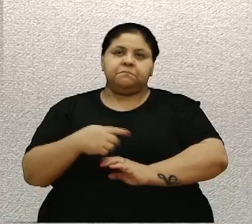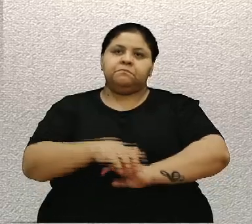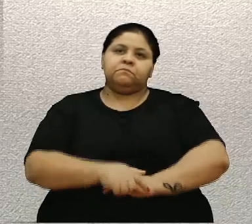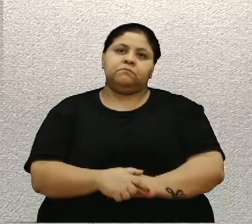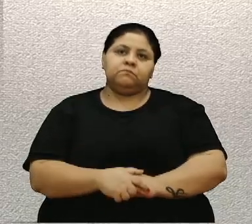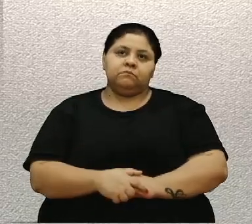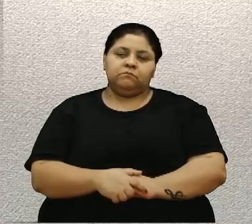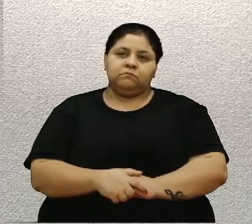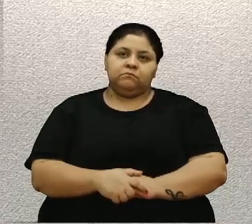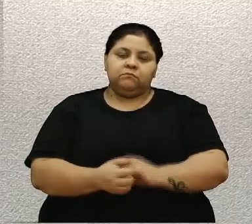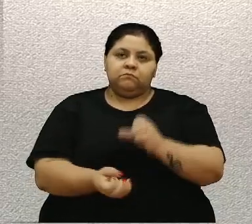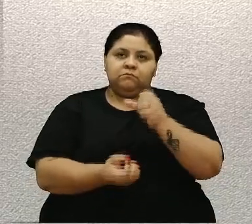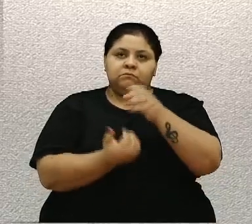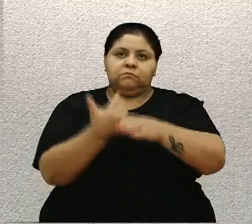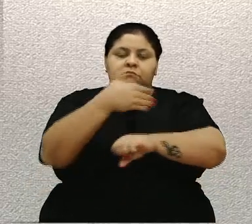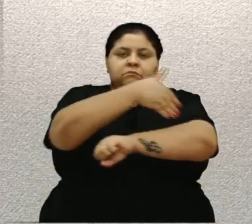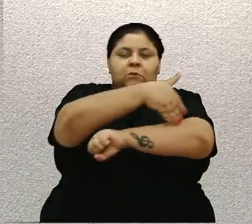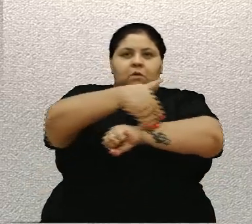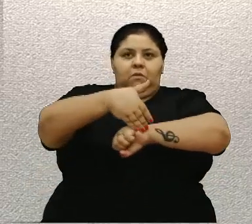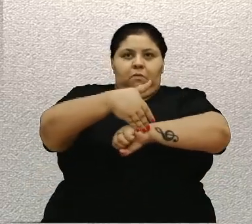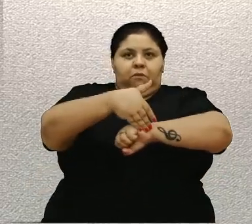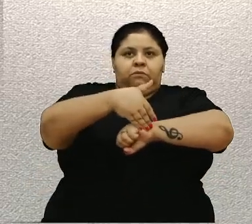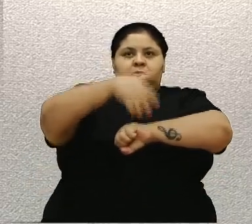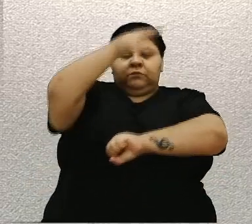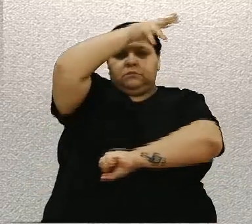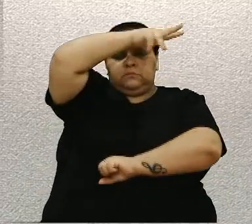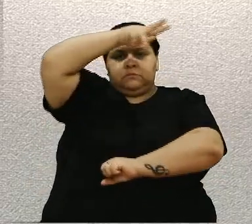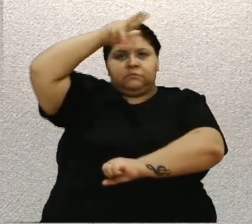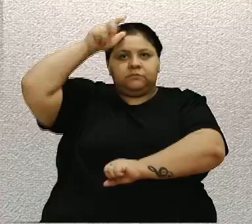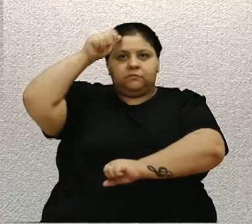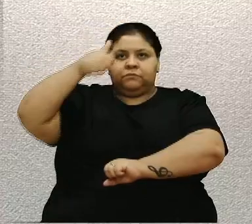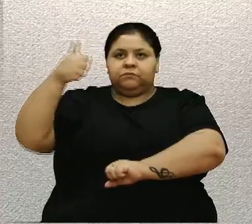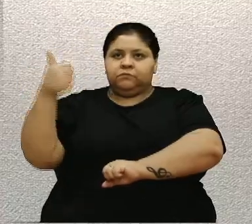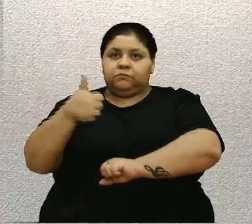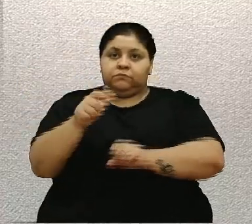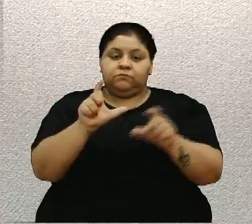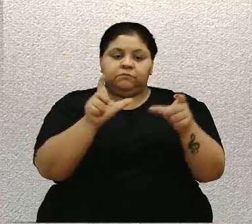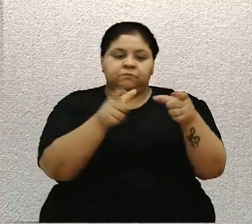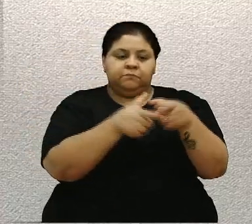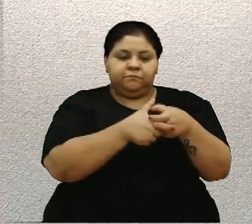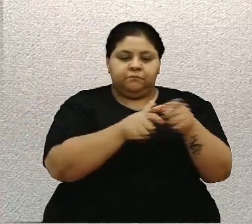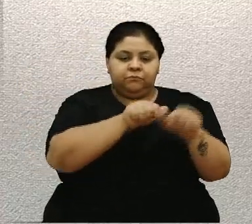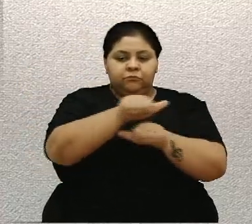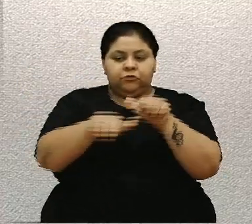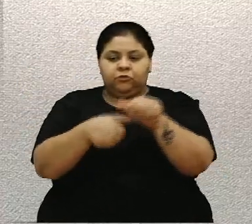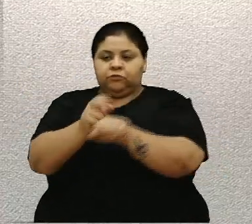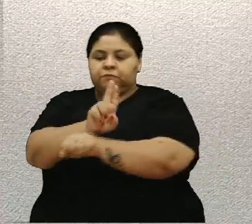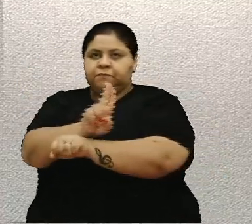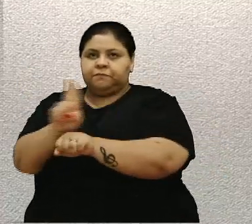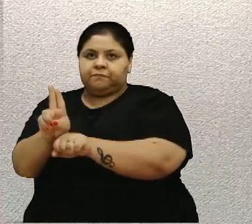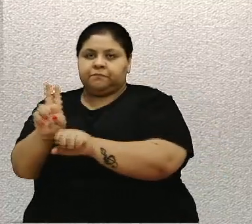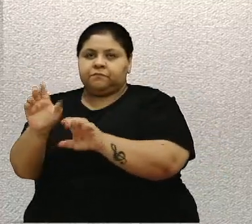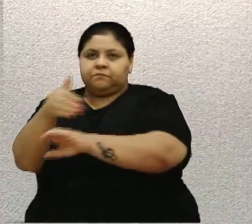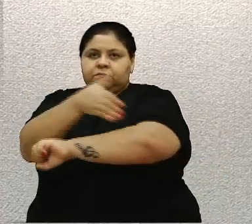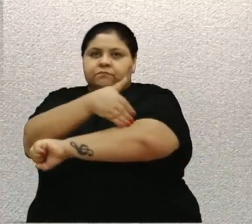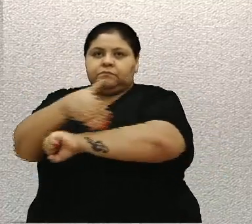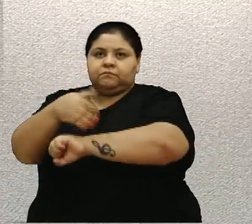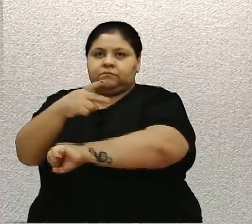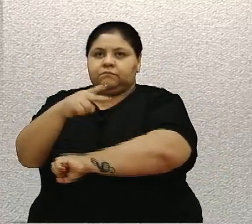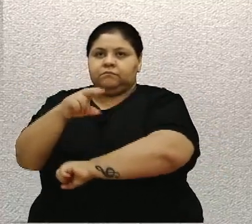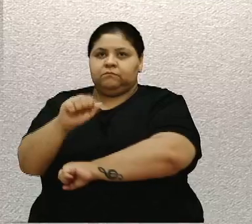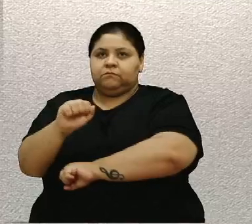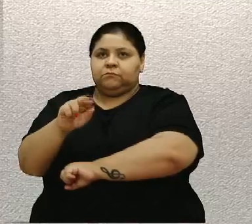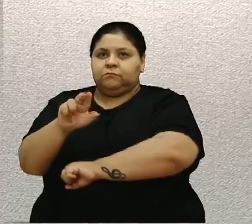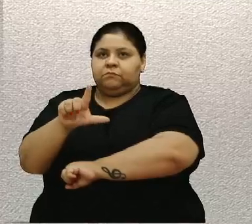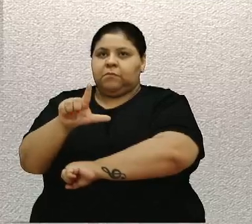Frisso, que denomina a Rua Pública Municipal no 1º Distrito, com o nome de Rua Paulino